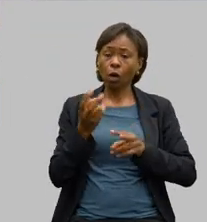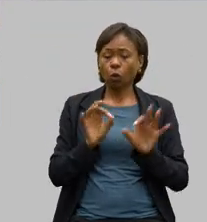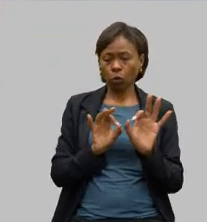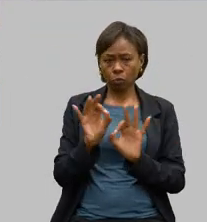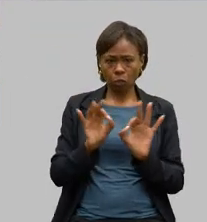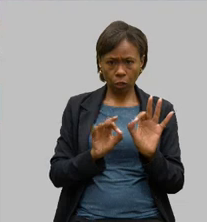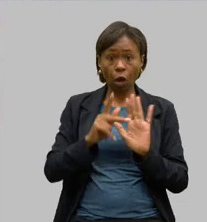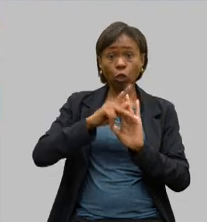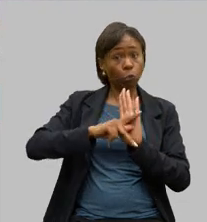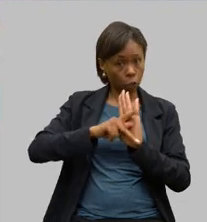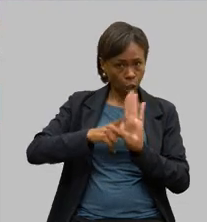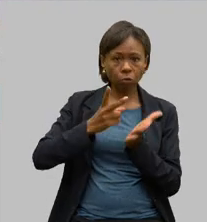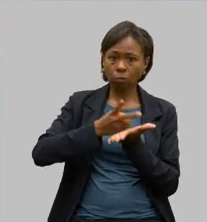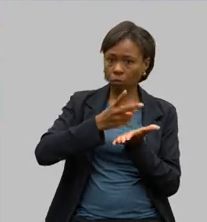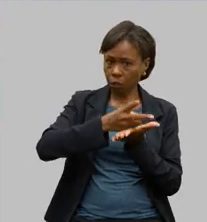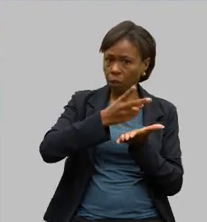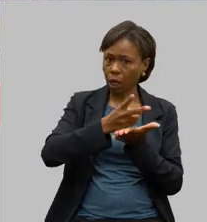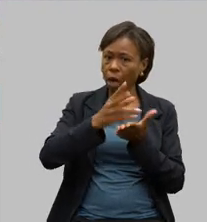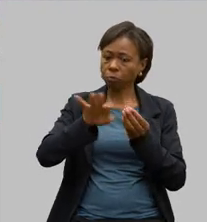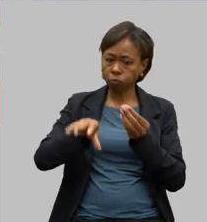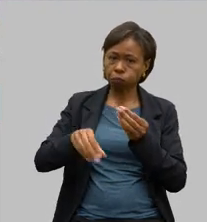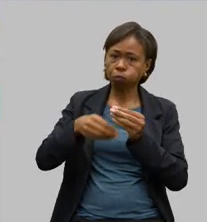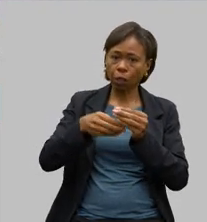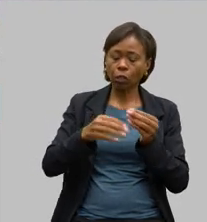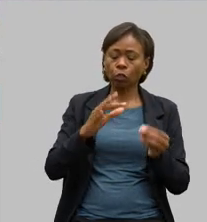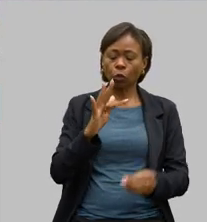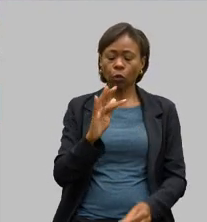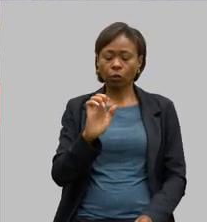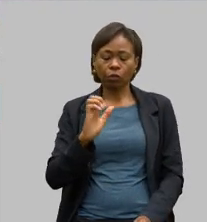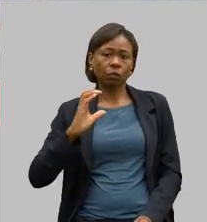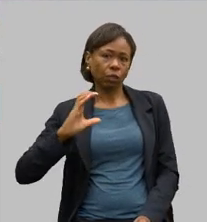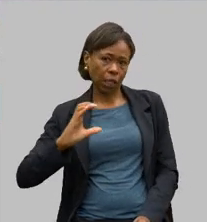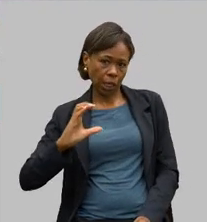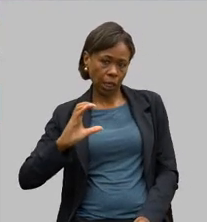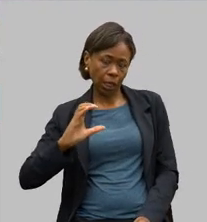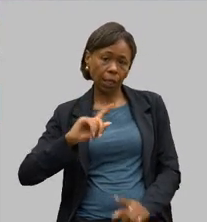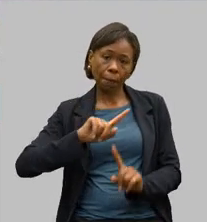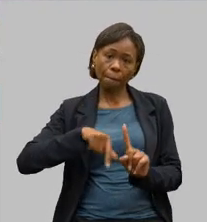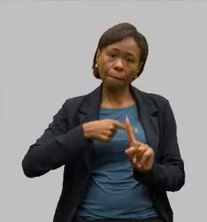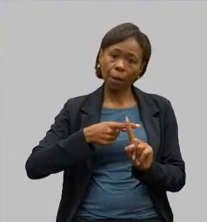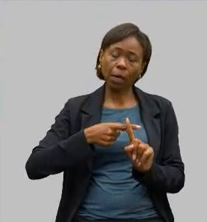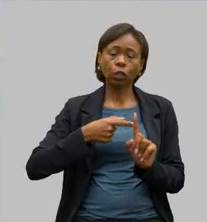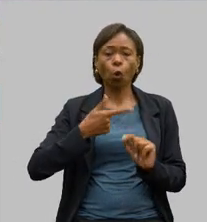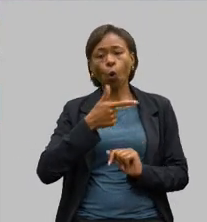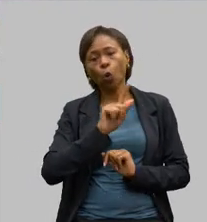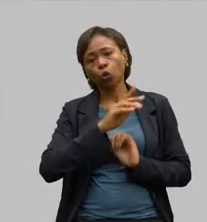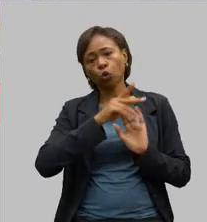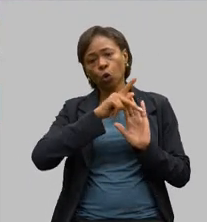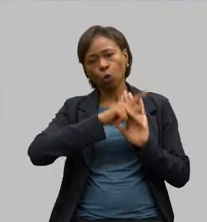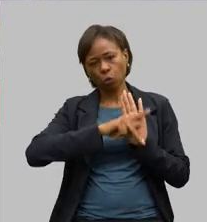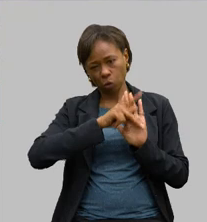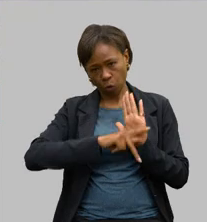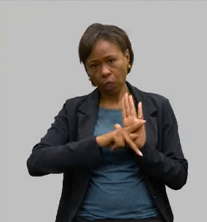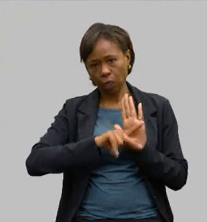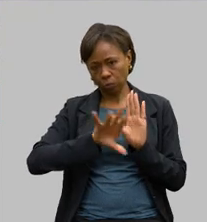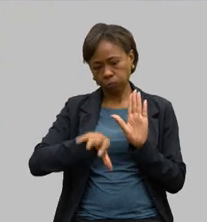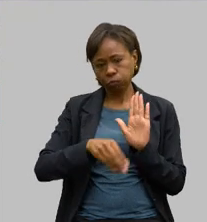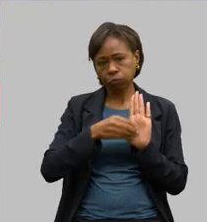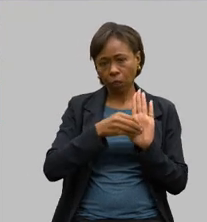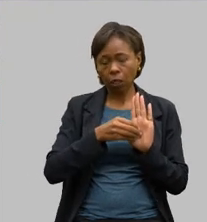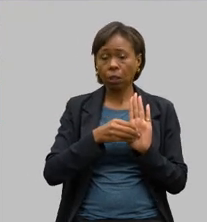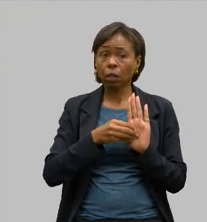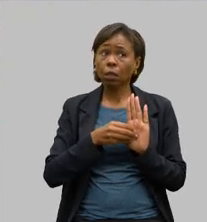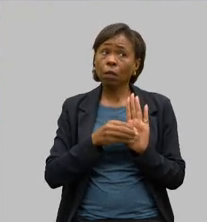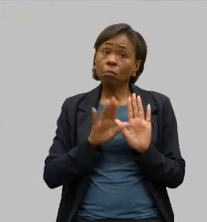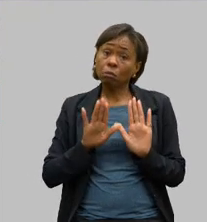incorporar os projetos eh no fec e nos programas que a gente já tem mas eh realmente é